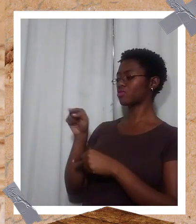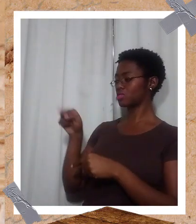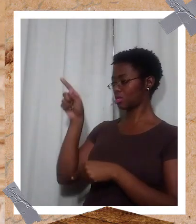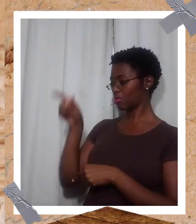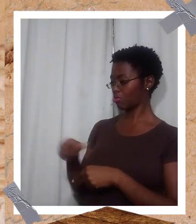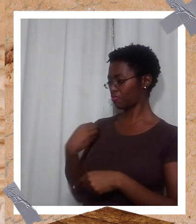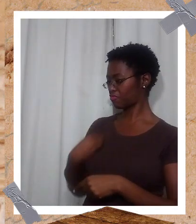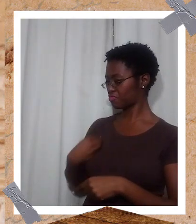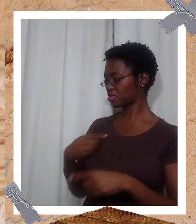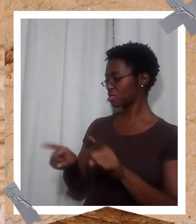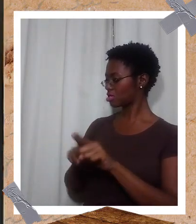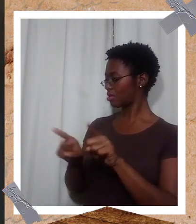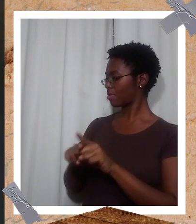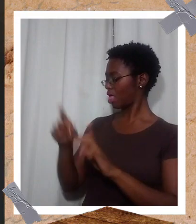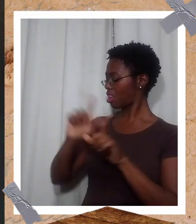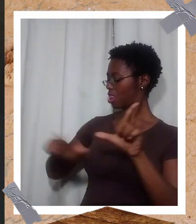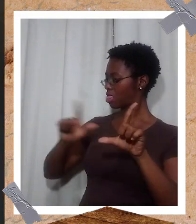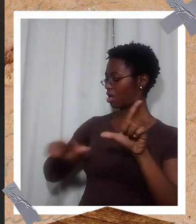Bom,